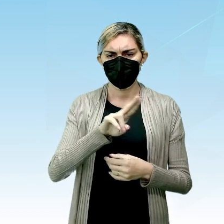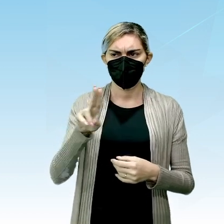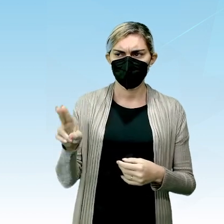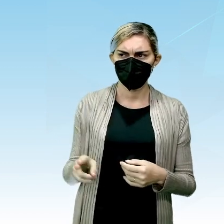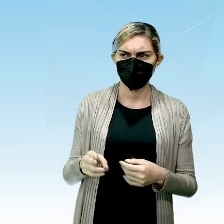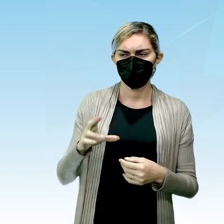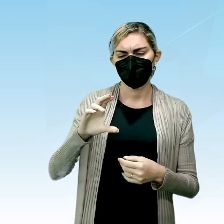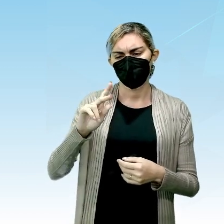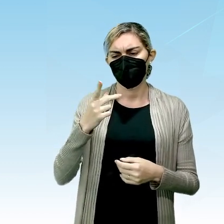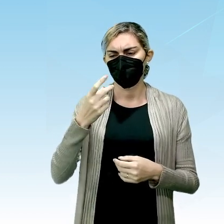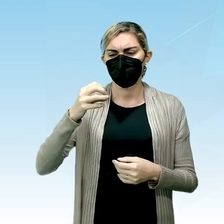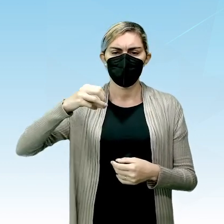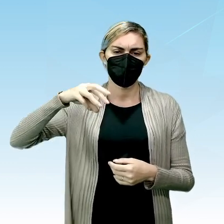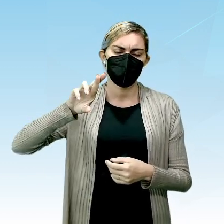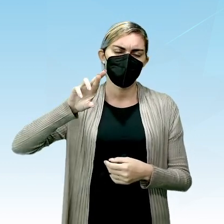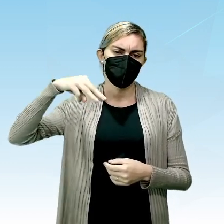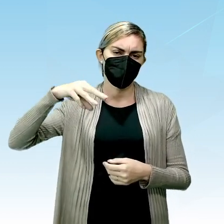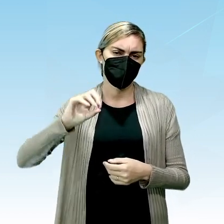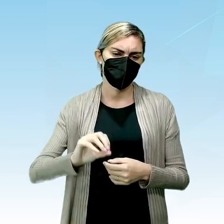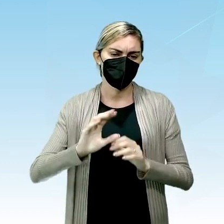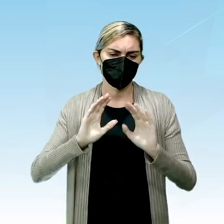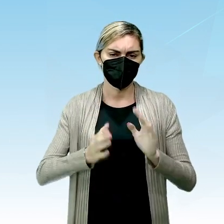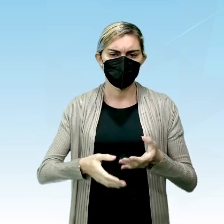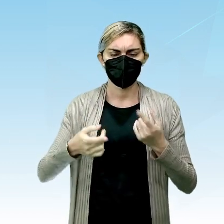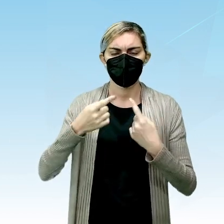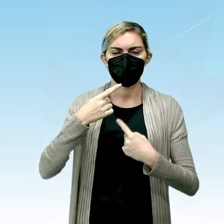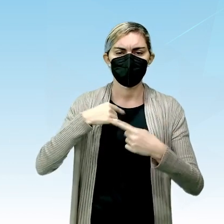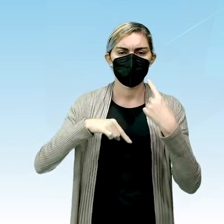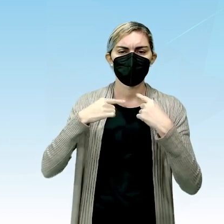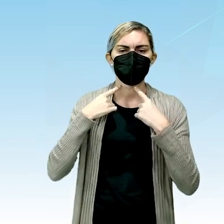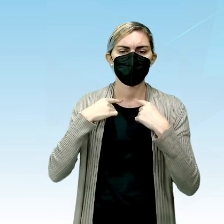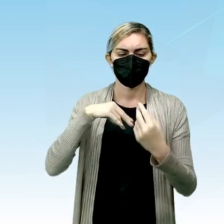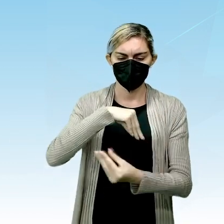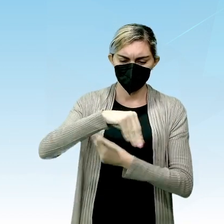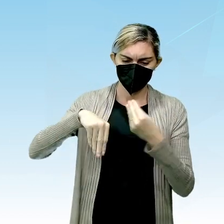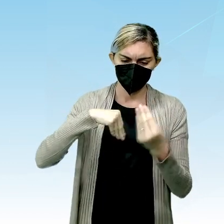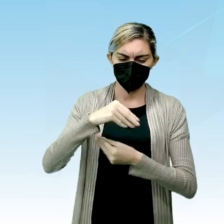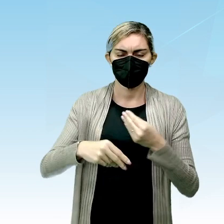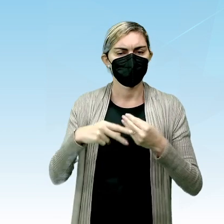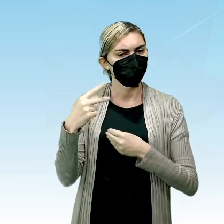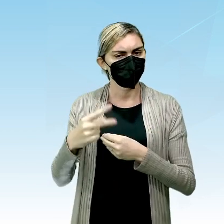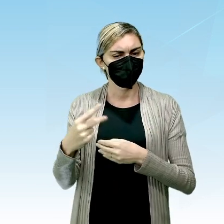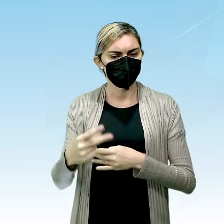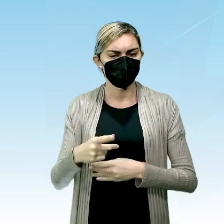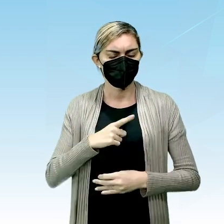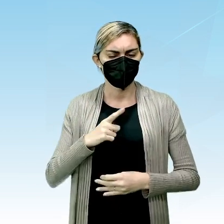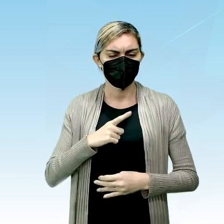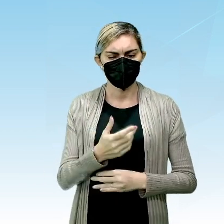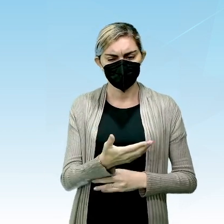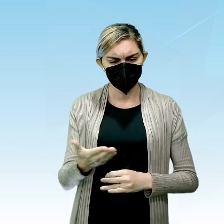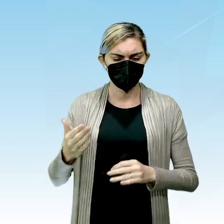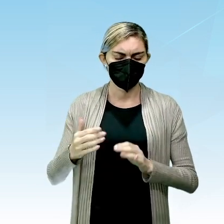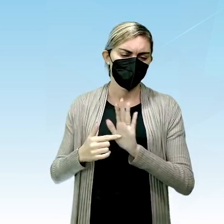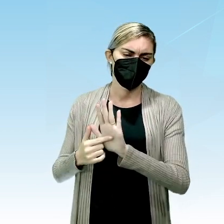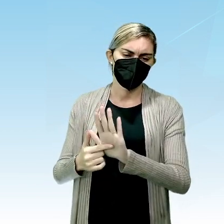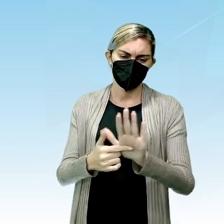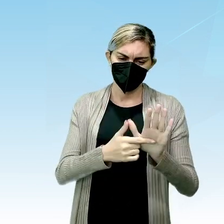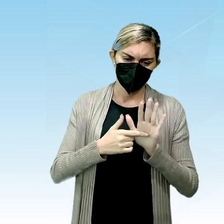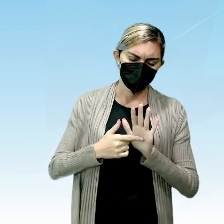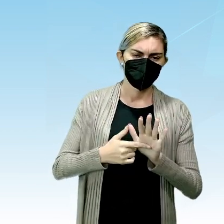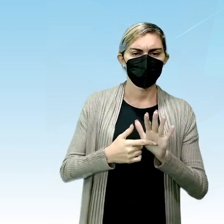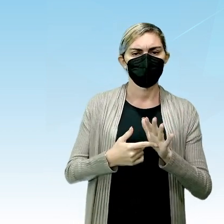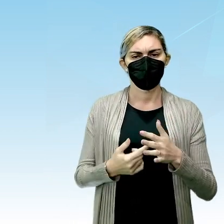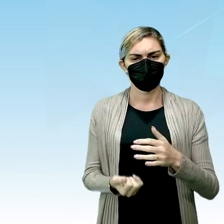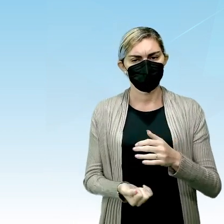de hormônios. Já as glândulas que são mistas, por sua vez, são aquelas que apresentam uma